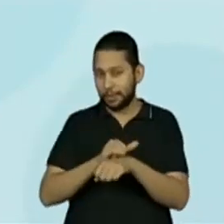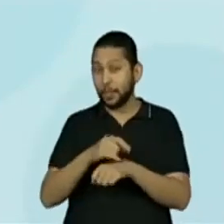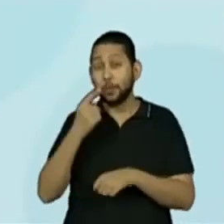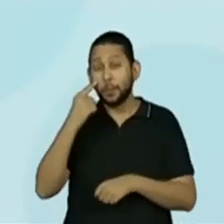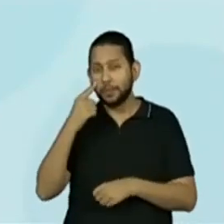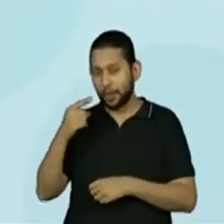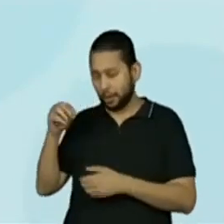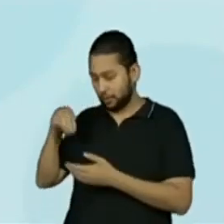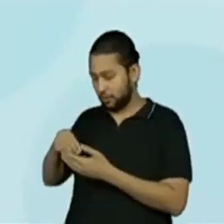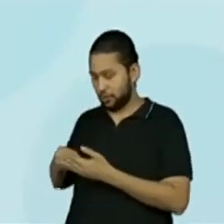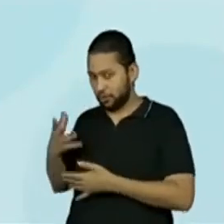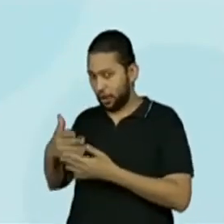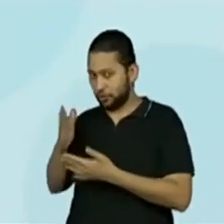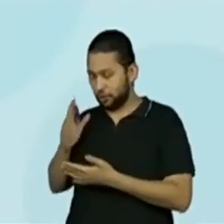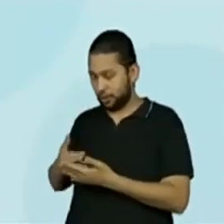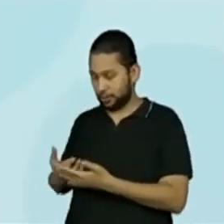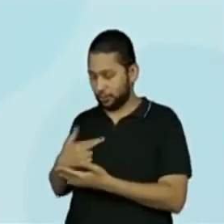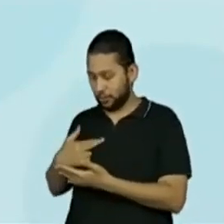já respondeu.